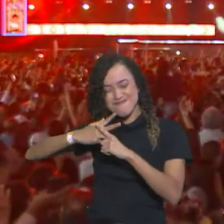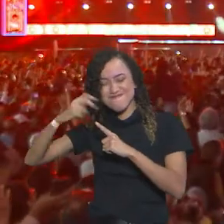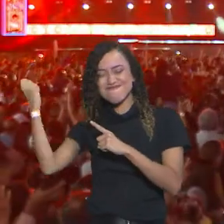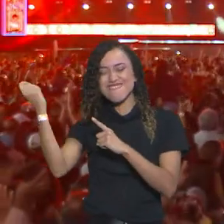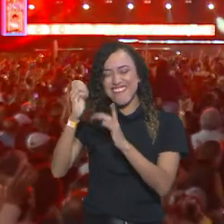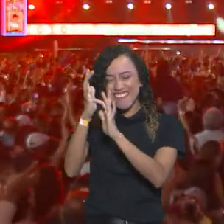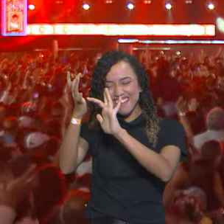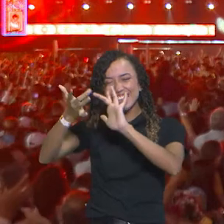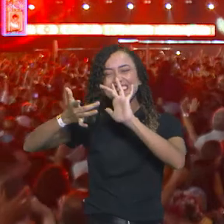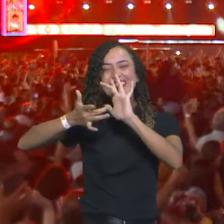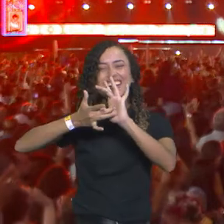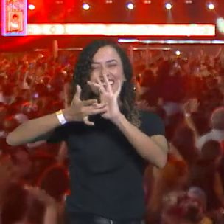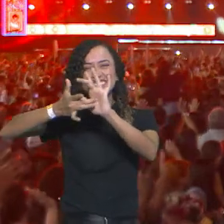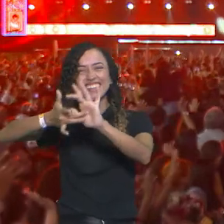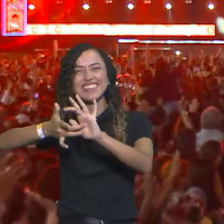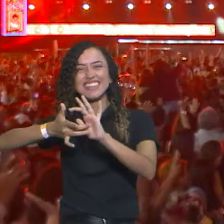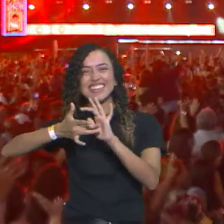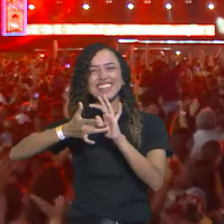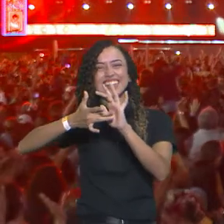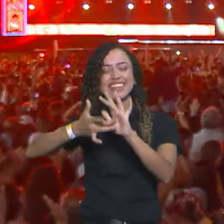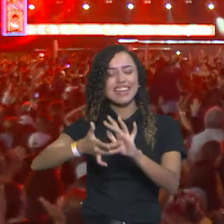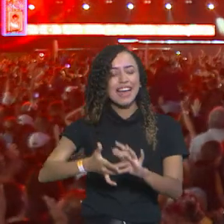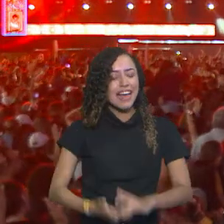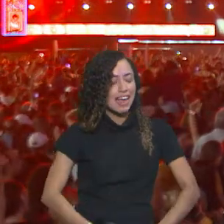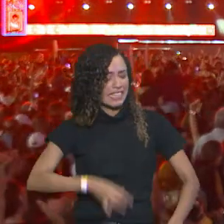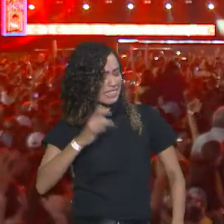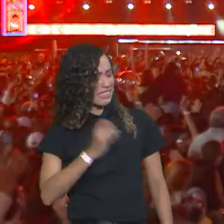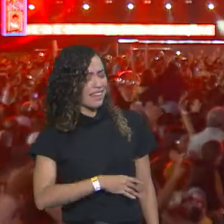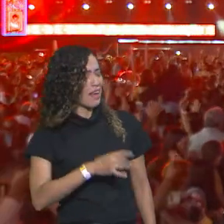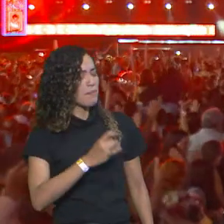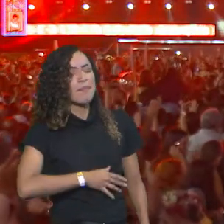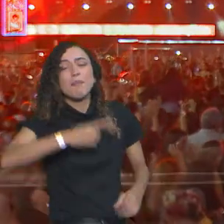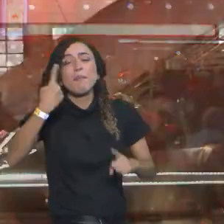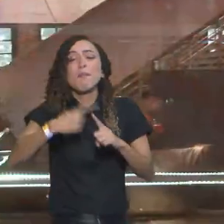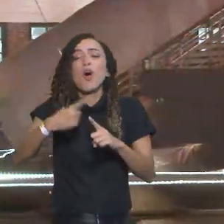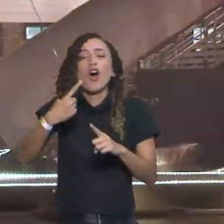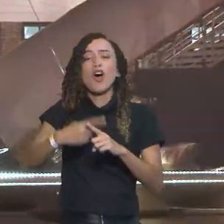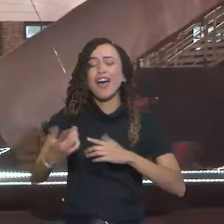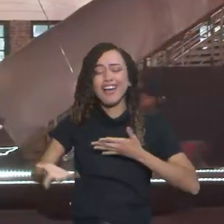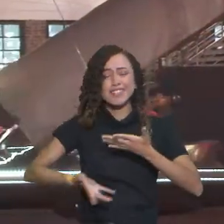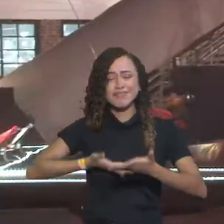levante a mão para pessoa que está ao seu lado e diga a TV porque